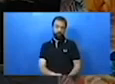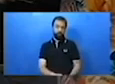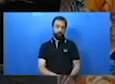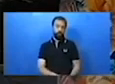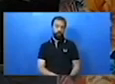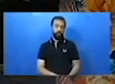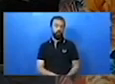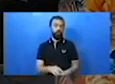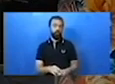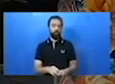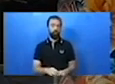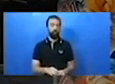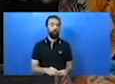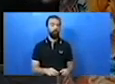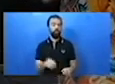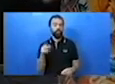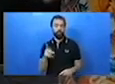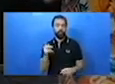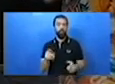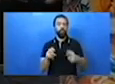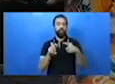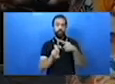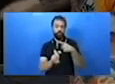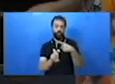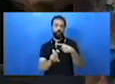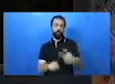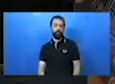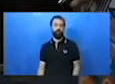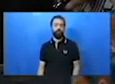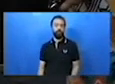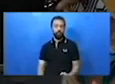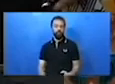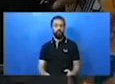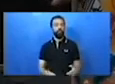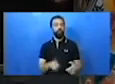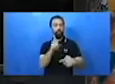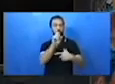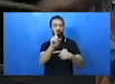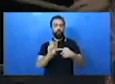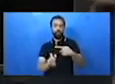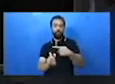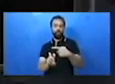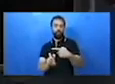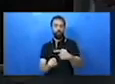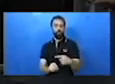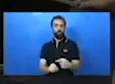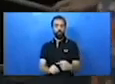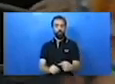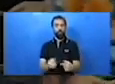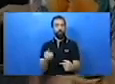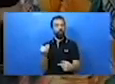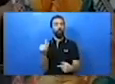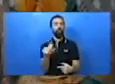5 grupos, o 5 vai embaixo. Então, eu tenho 1/5. Um grupo, 1/5.